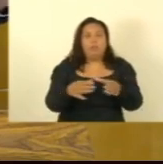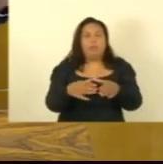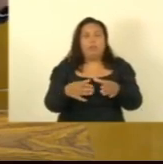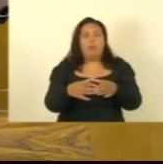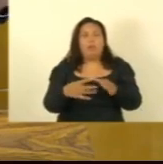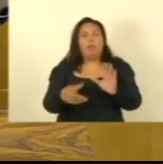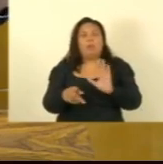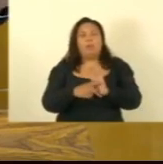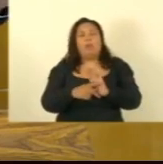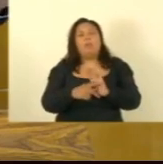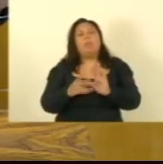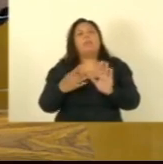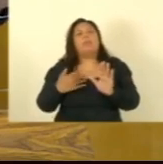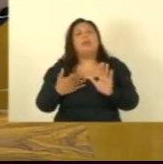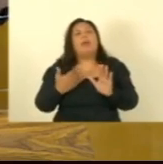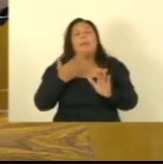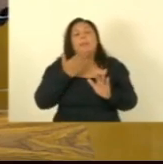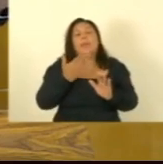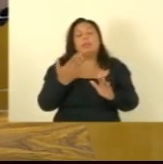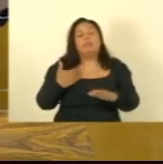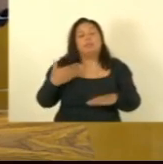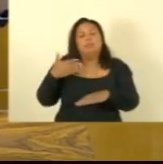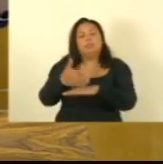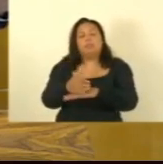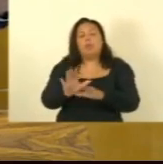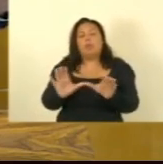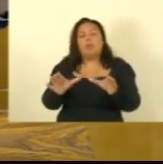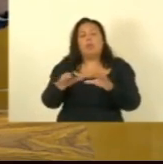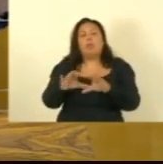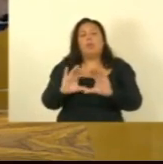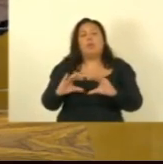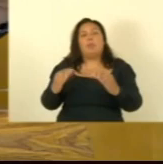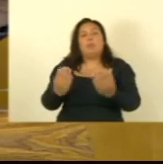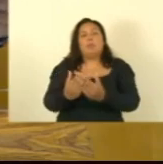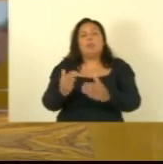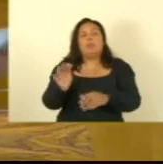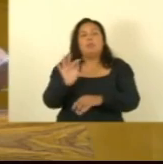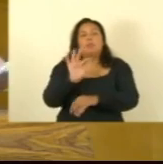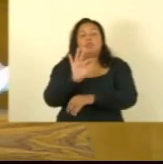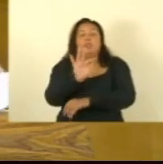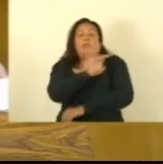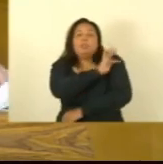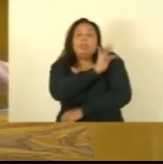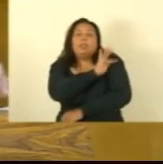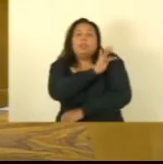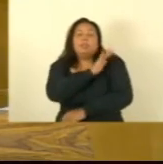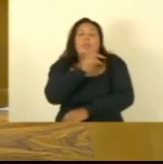para compor a Comissão de Fiscalização da Qualidade da Água.